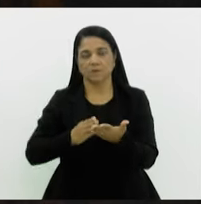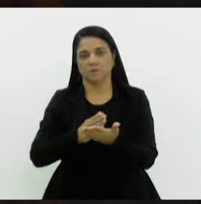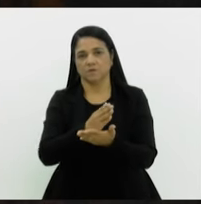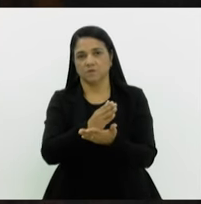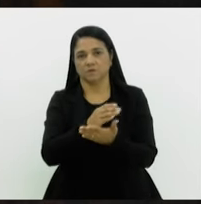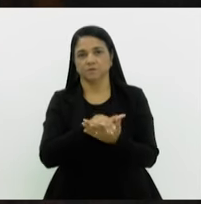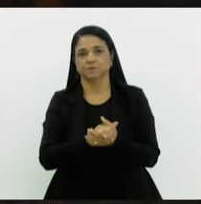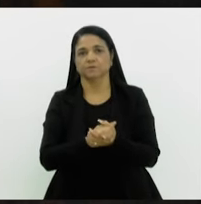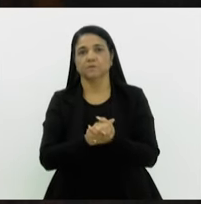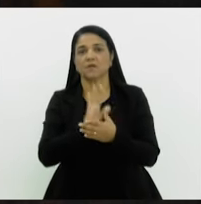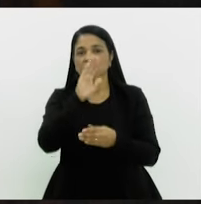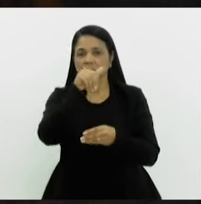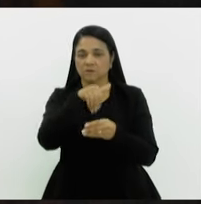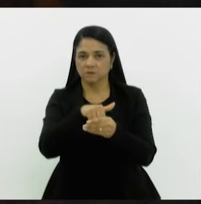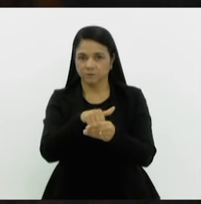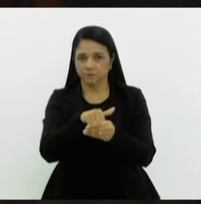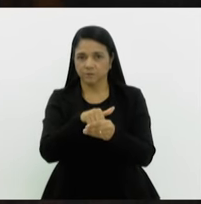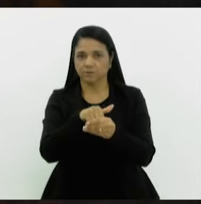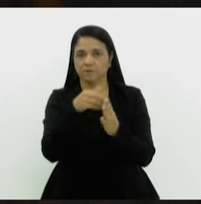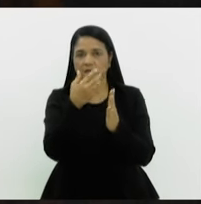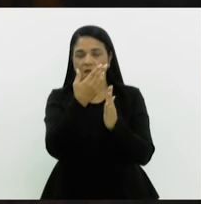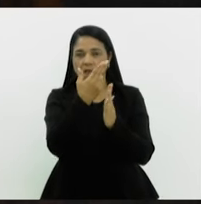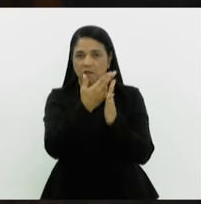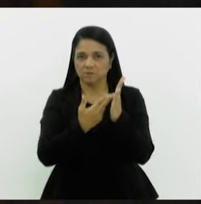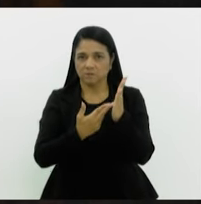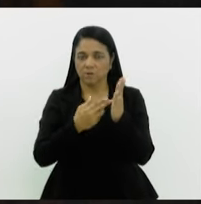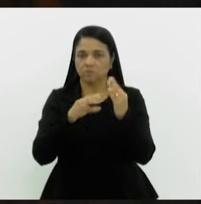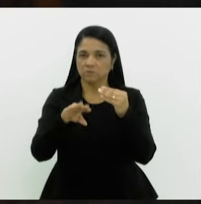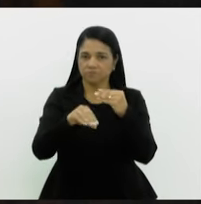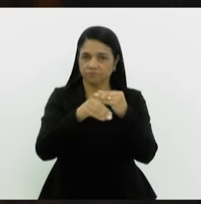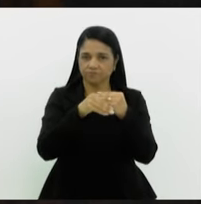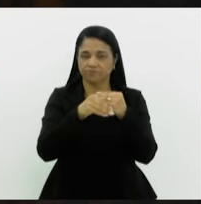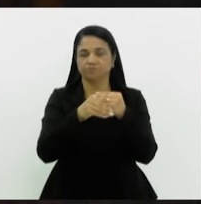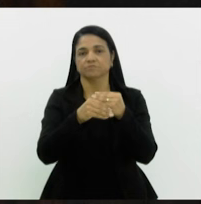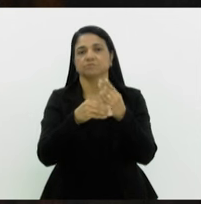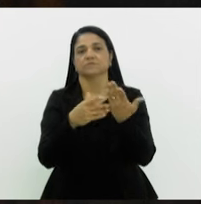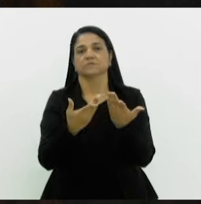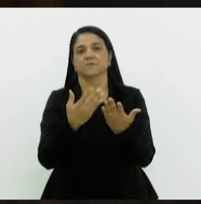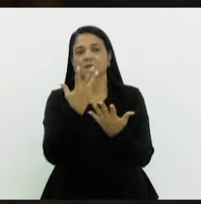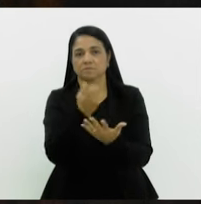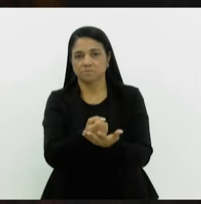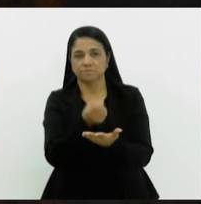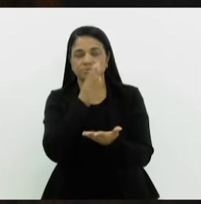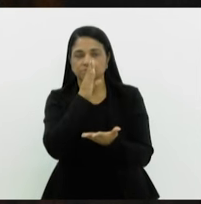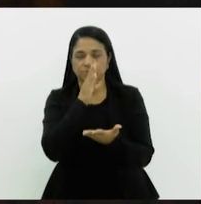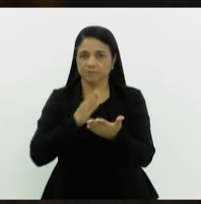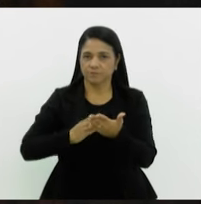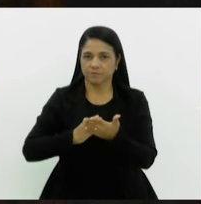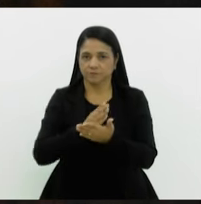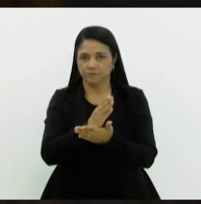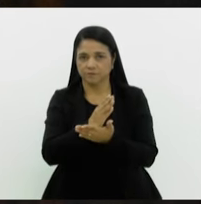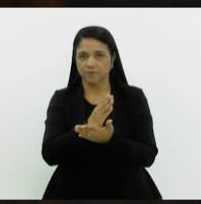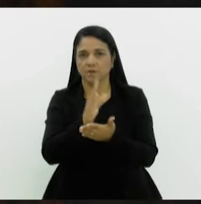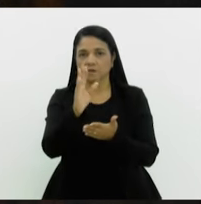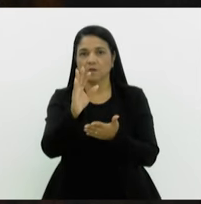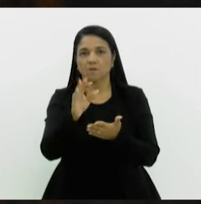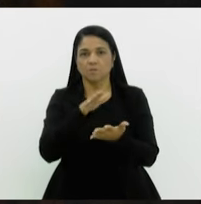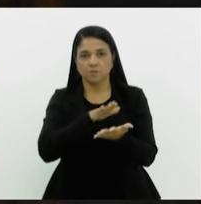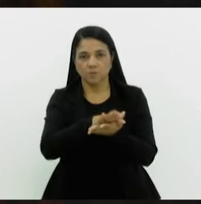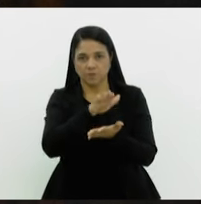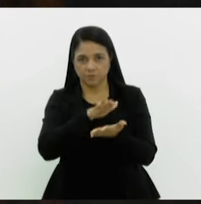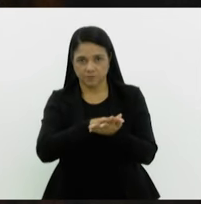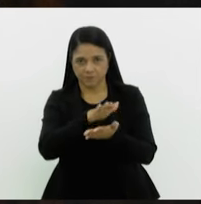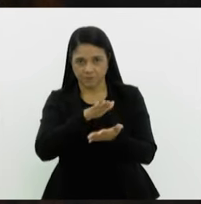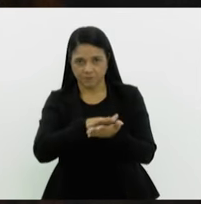Aprovado. Em votação, a redação final assim emendada. Os senhores que aprovam, permaneçam como estão. Aprovado. Vai à